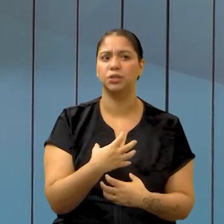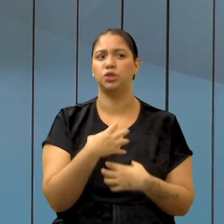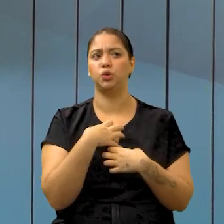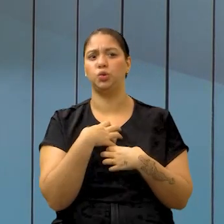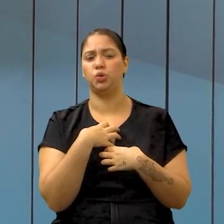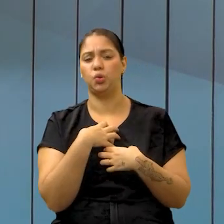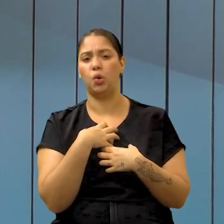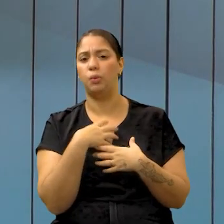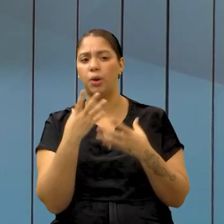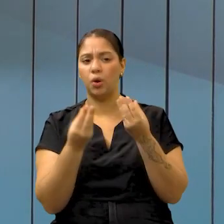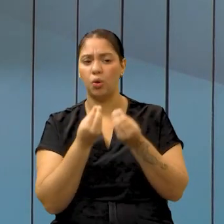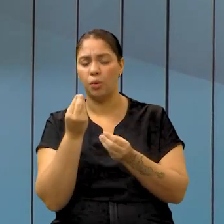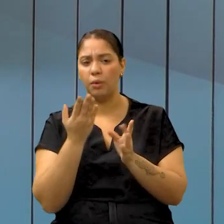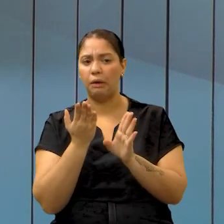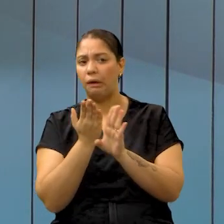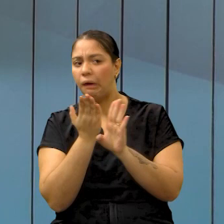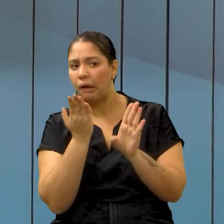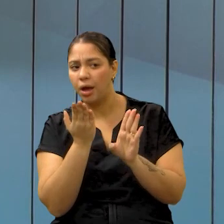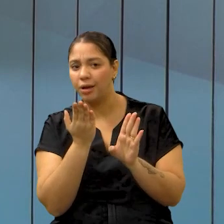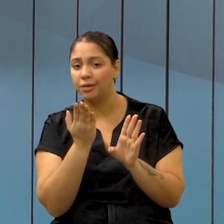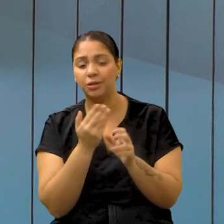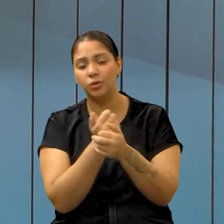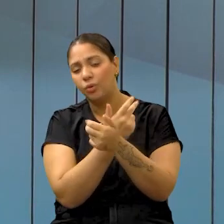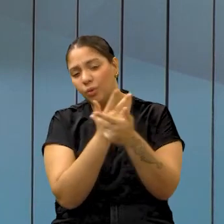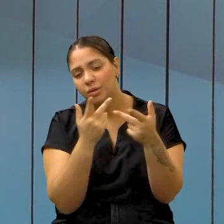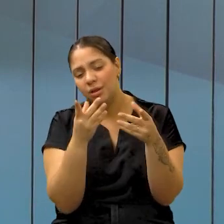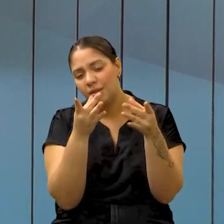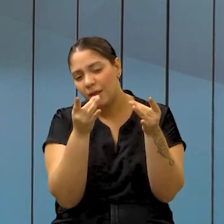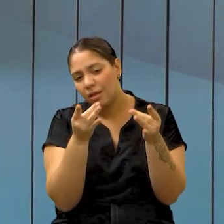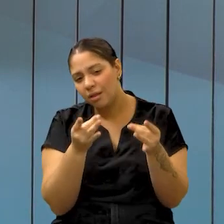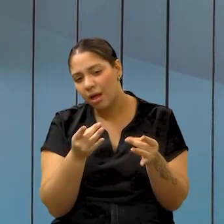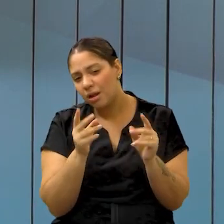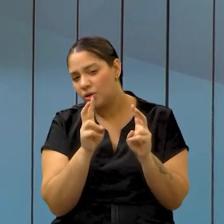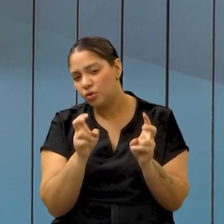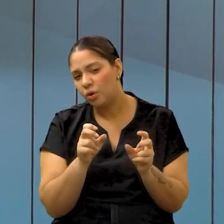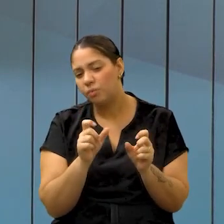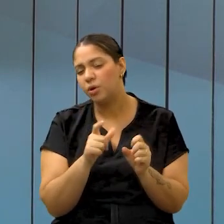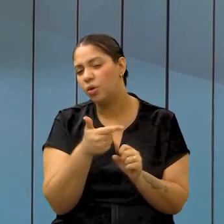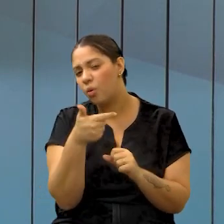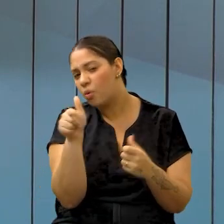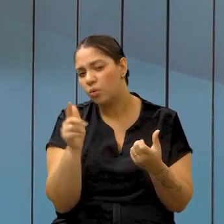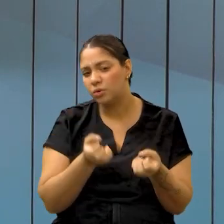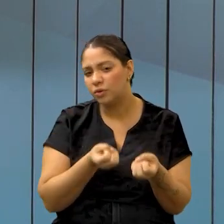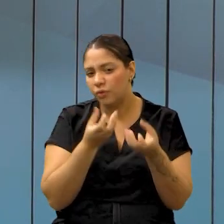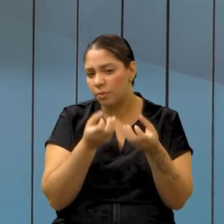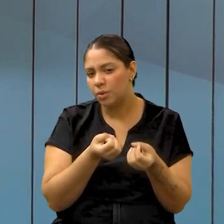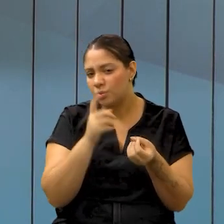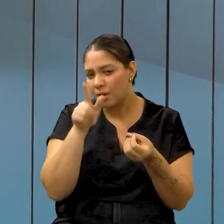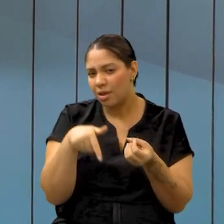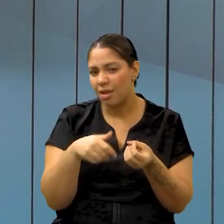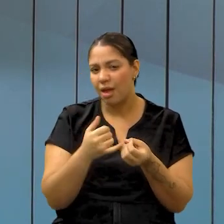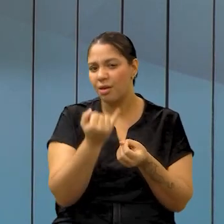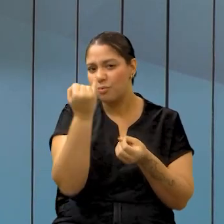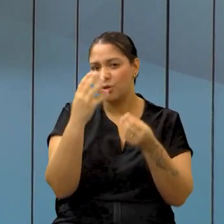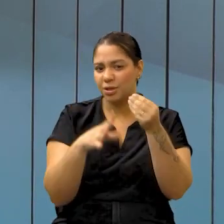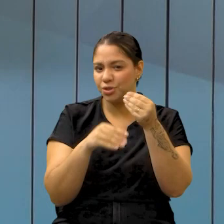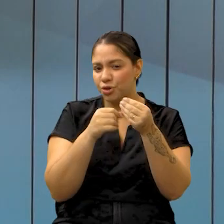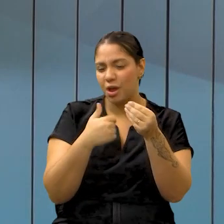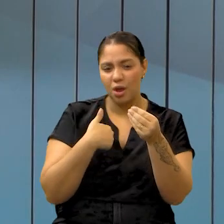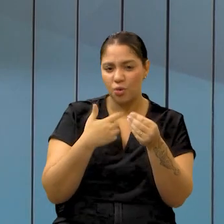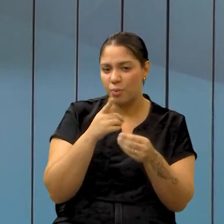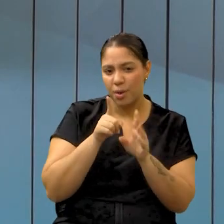risco, sintomas, como detectar. O que a gente pode falar mais aí? Tem alguma informação que seria interessante falar